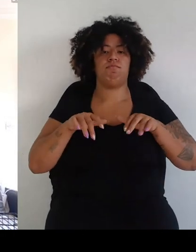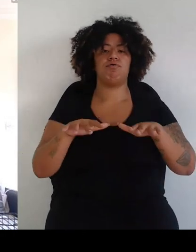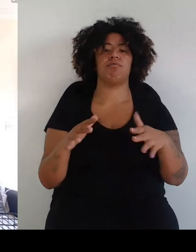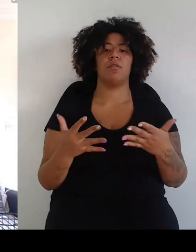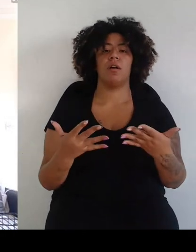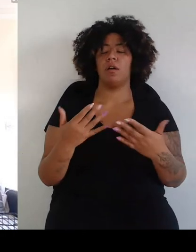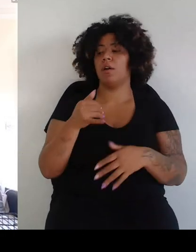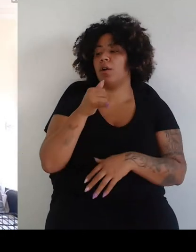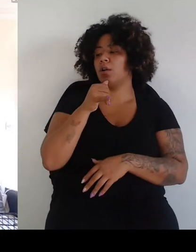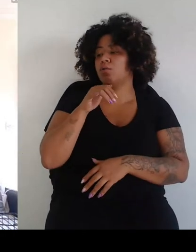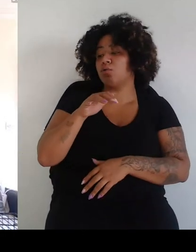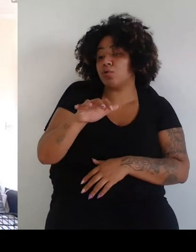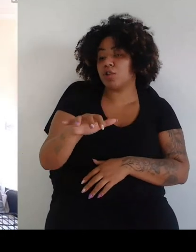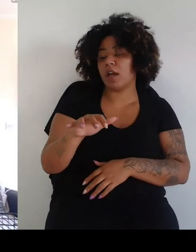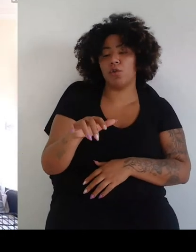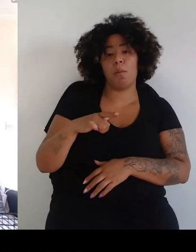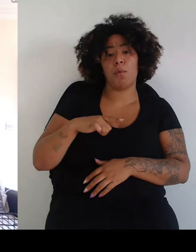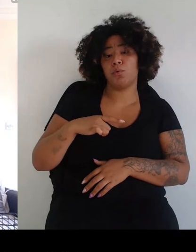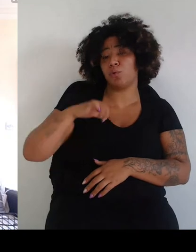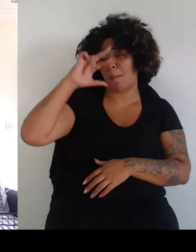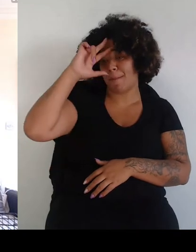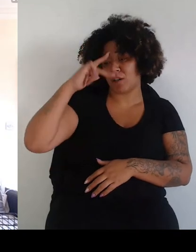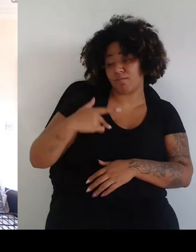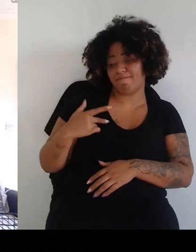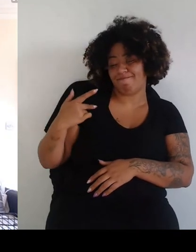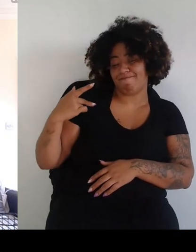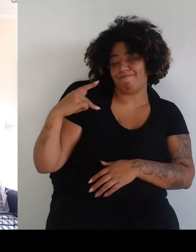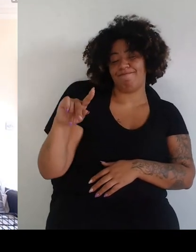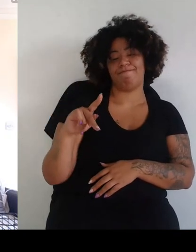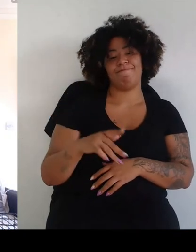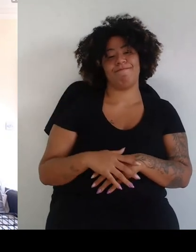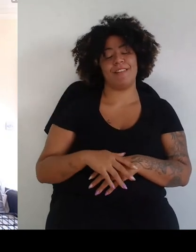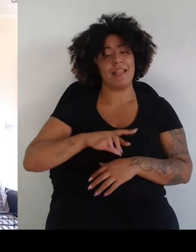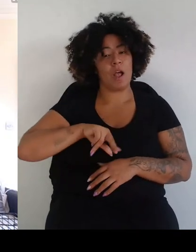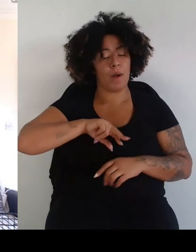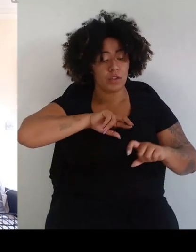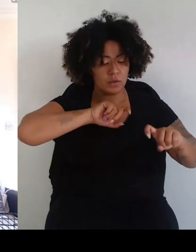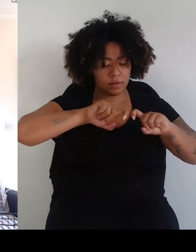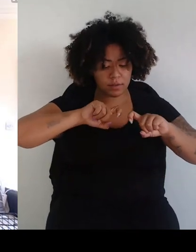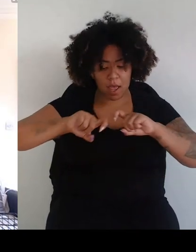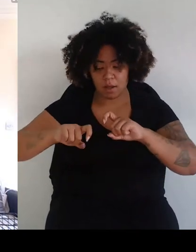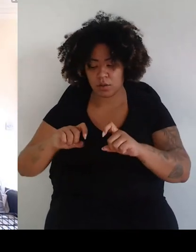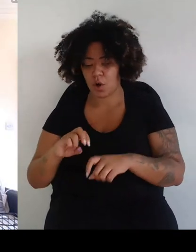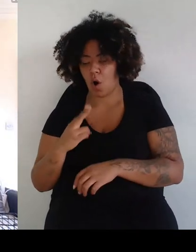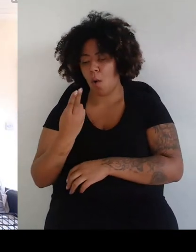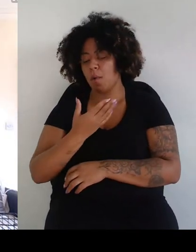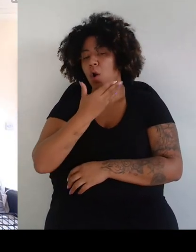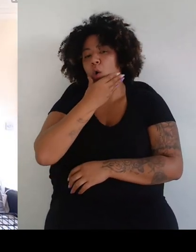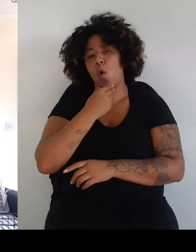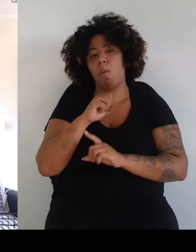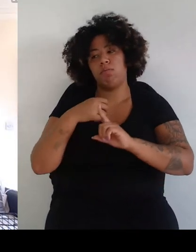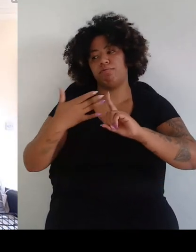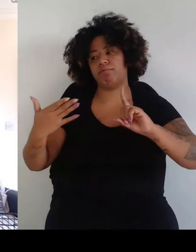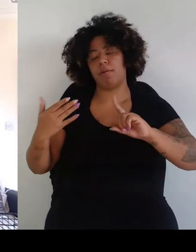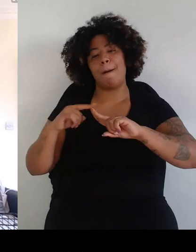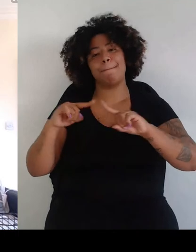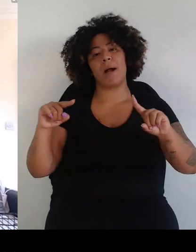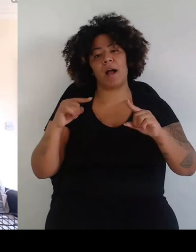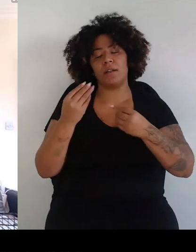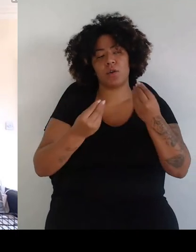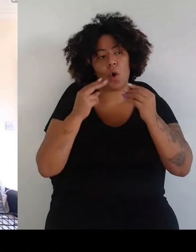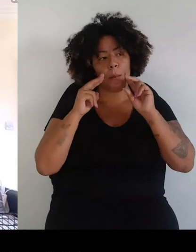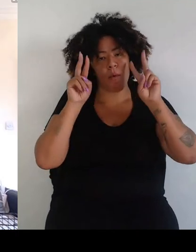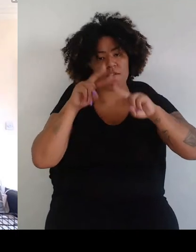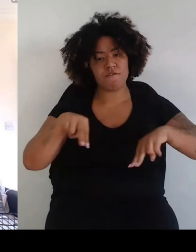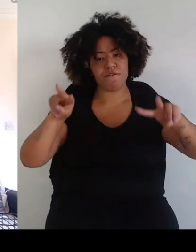tompejorativo que vai além de sexo homossexual e começa a enxergar o quirir de uma outra